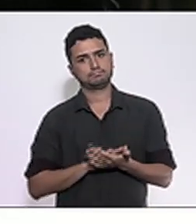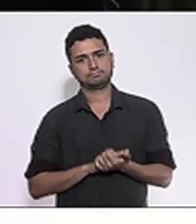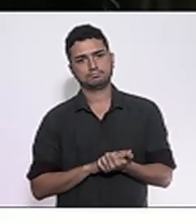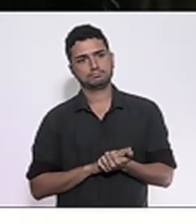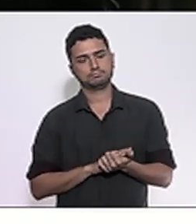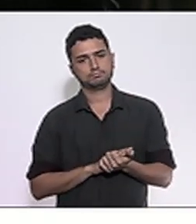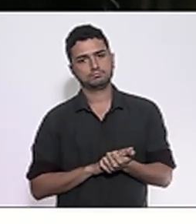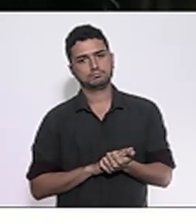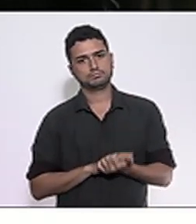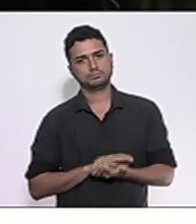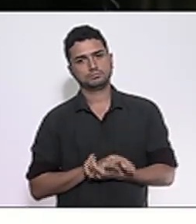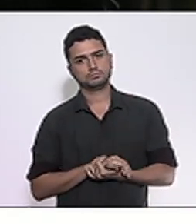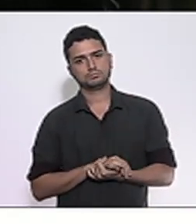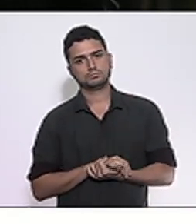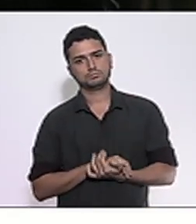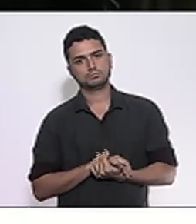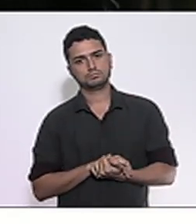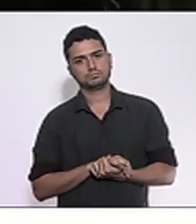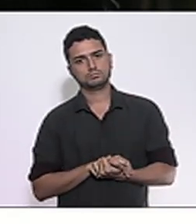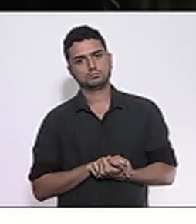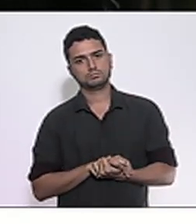Na área de...